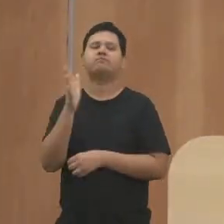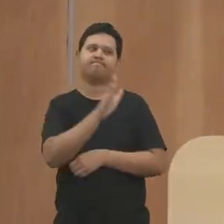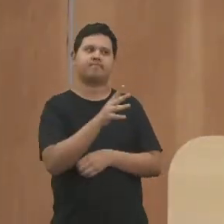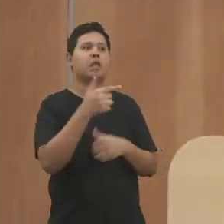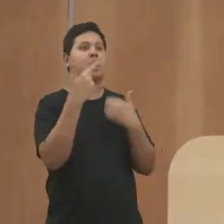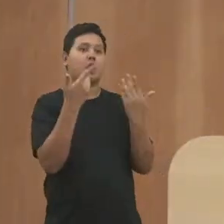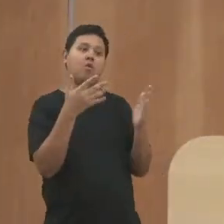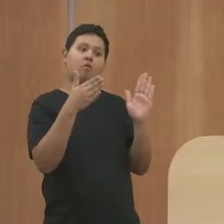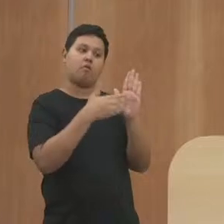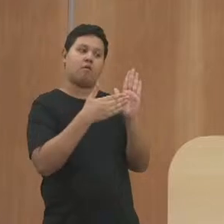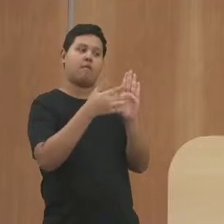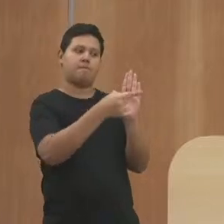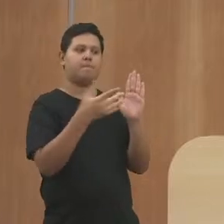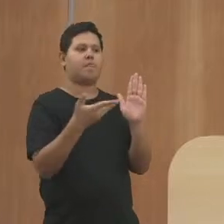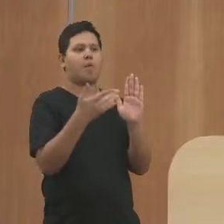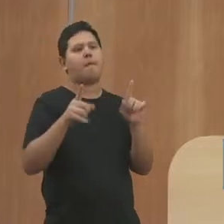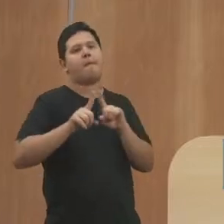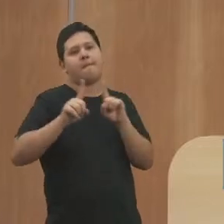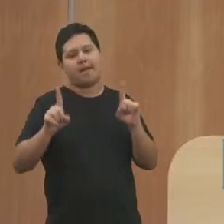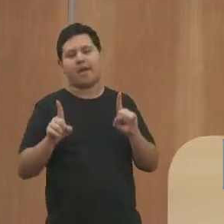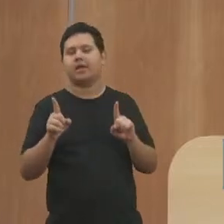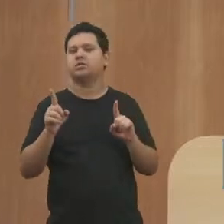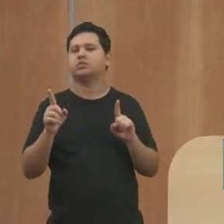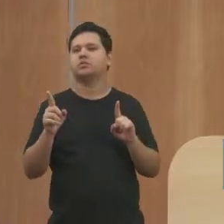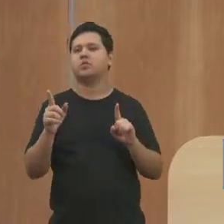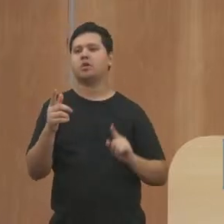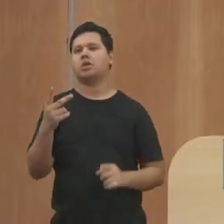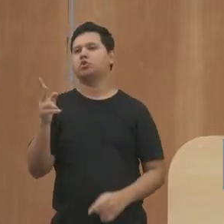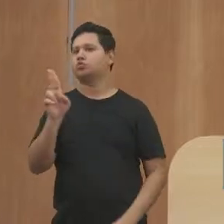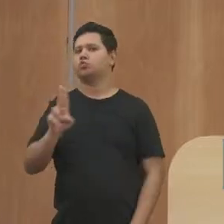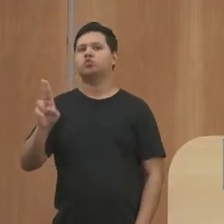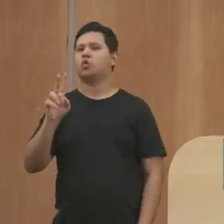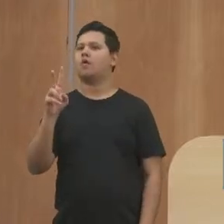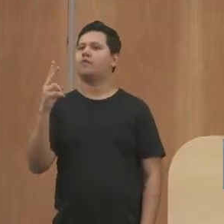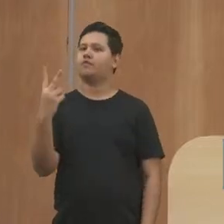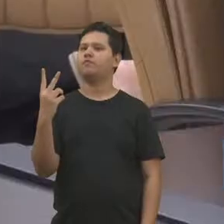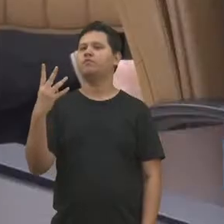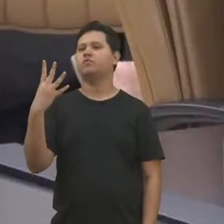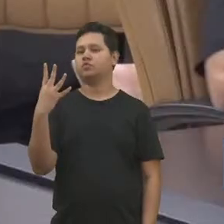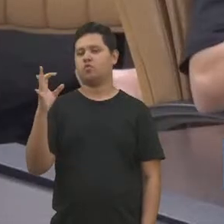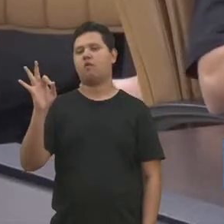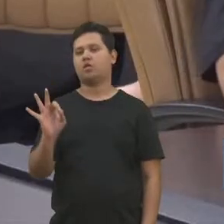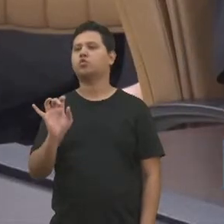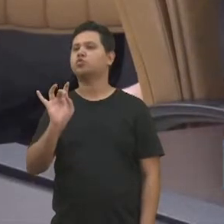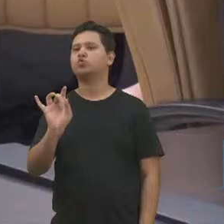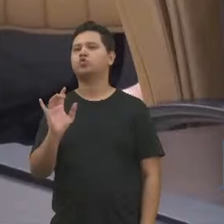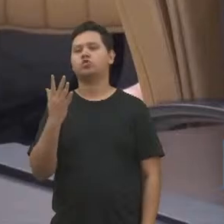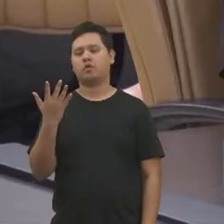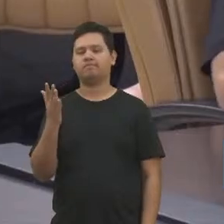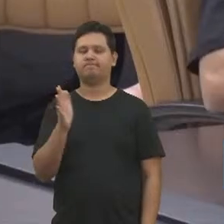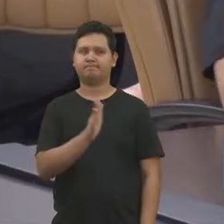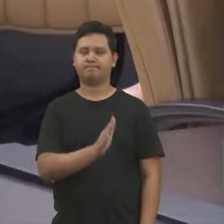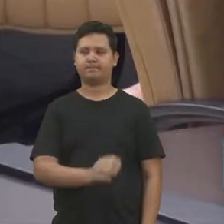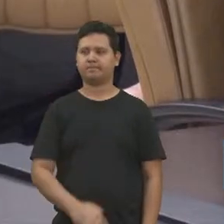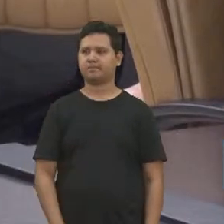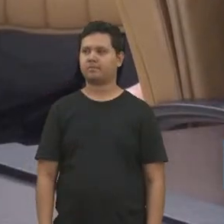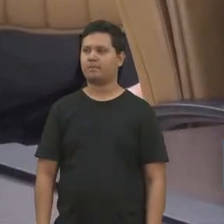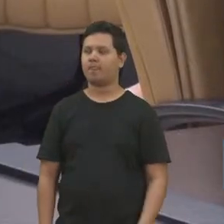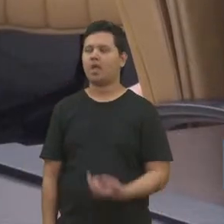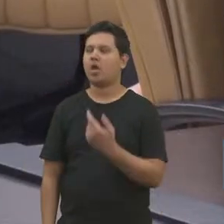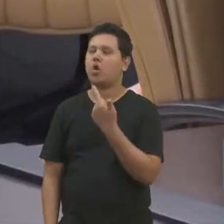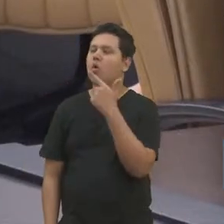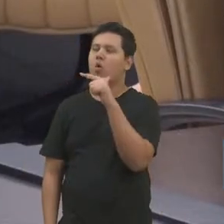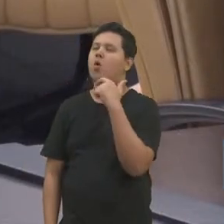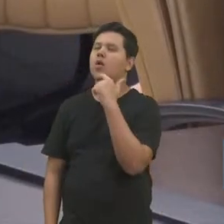no relatório, porém o liquidado foi 24. Certo. Uma outra dúvida que a gente tem é sobre a avaliação de